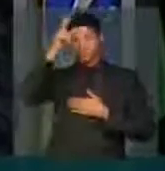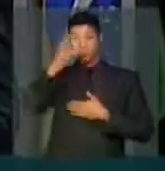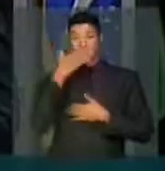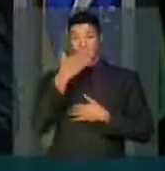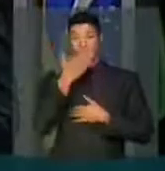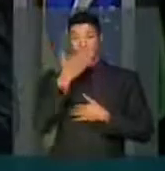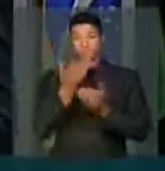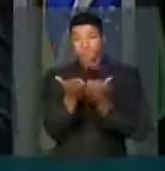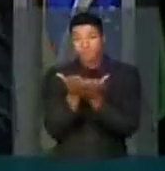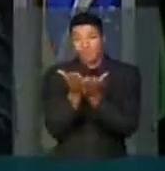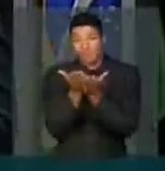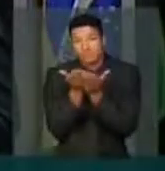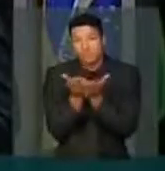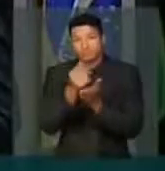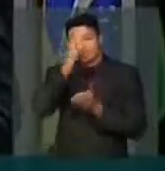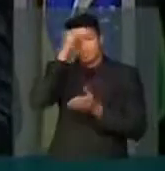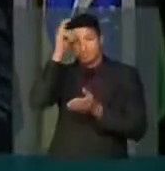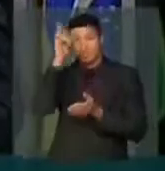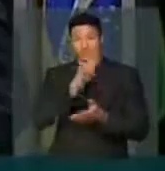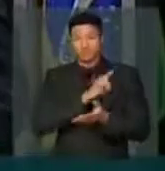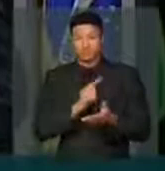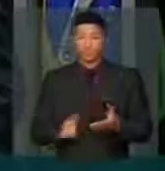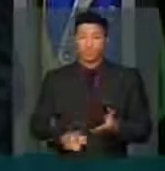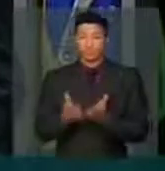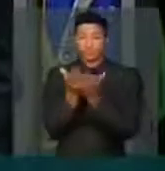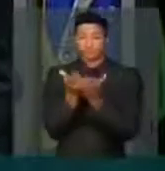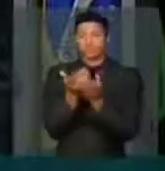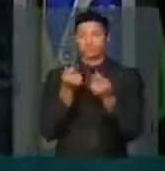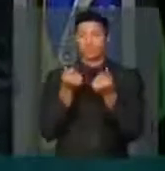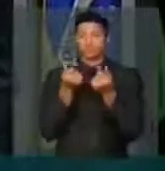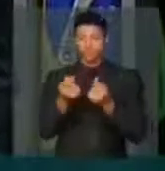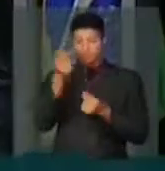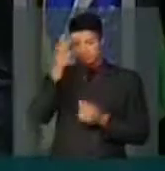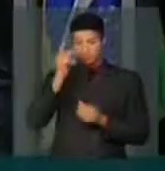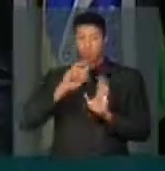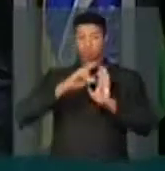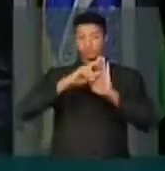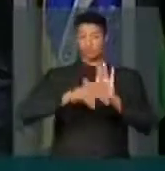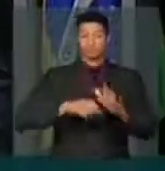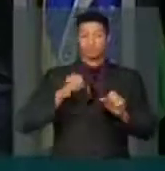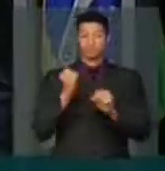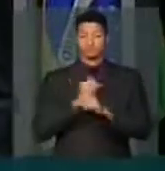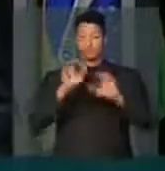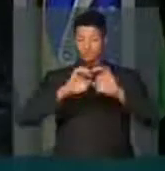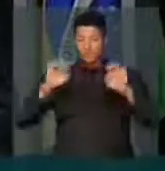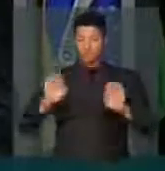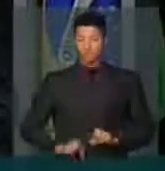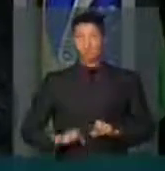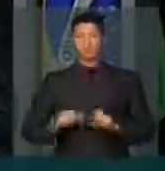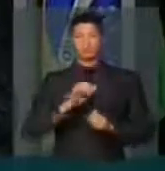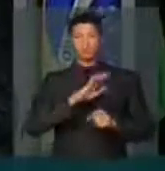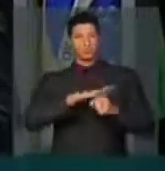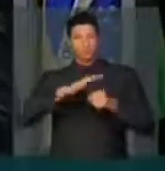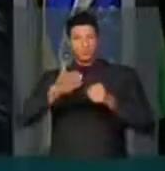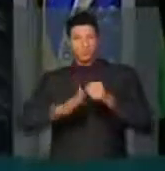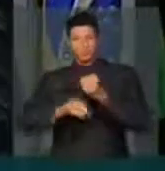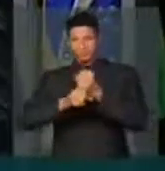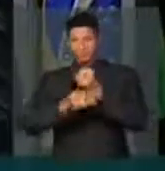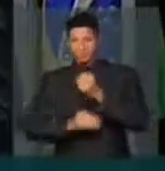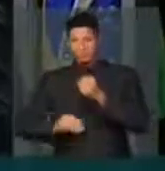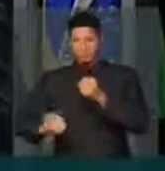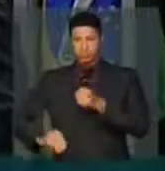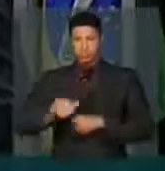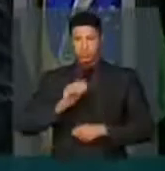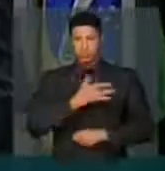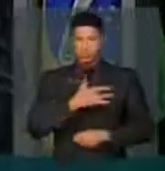de chapéu na mão, os prefeitos, governadores, verba para várias obras de infraestrutura, para saneamento básico, para a